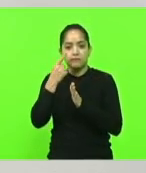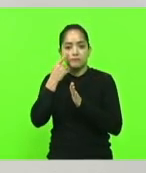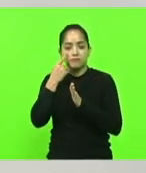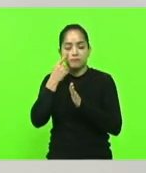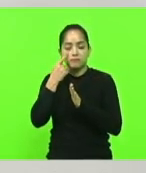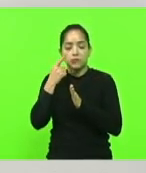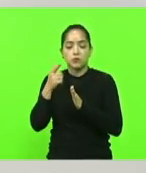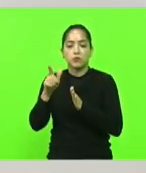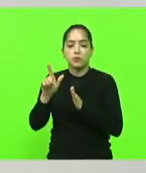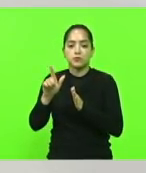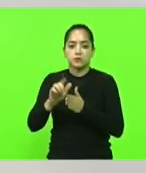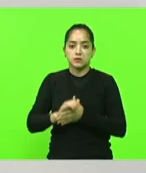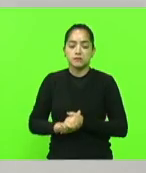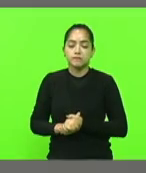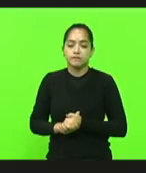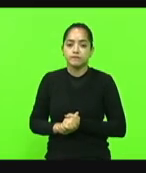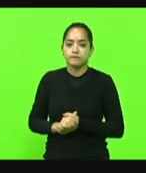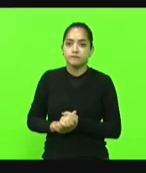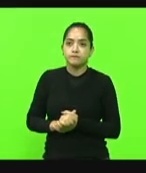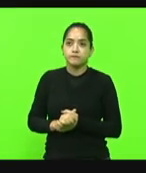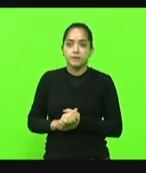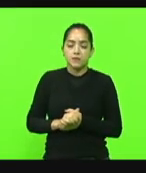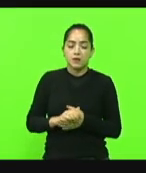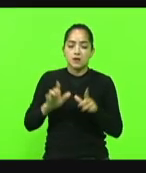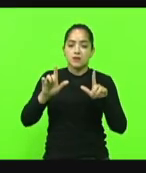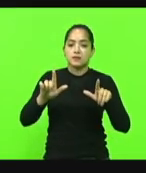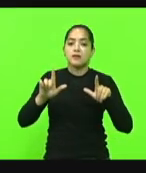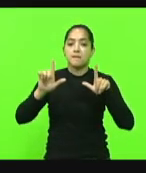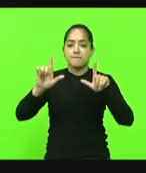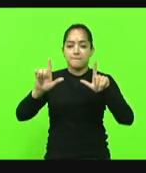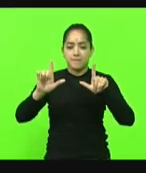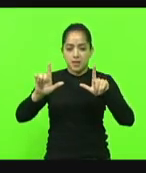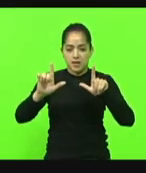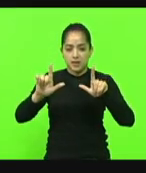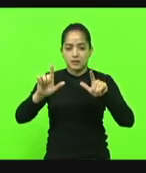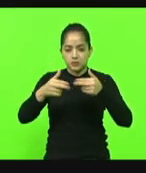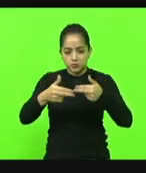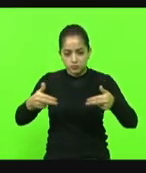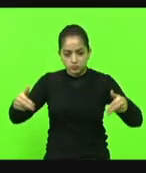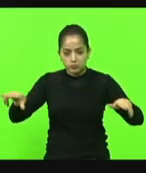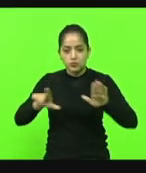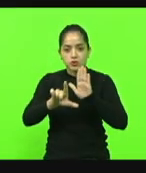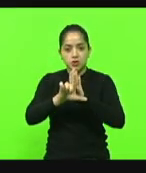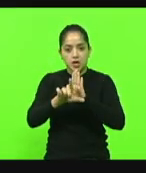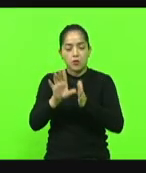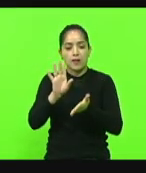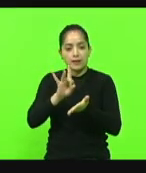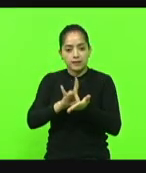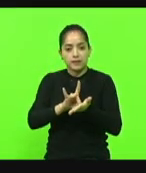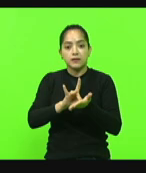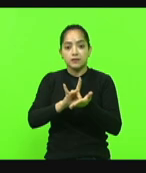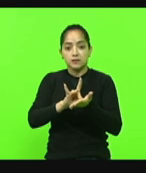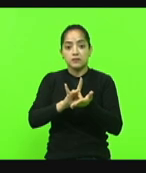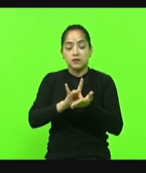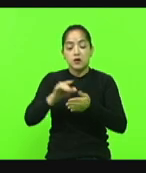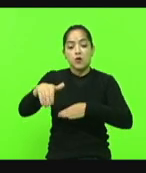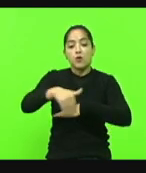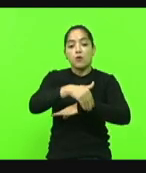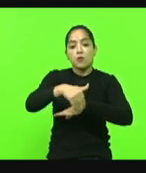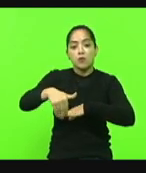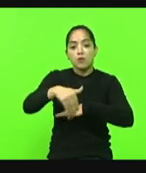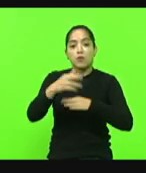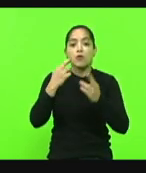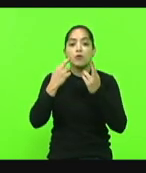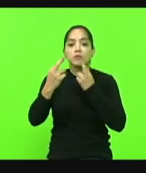e na placa de inauguração oficial, já com a lei vigente, foi colocado rodovia